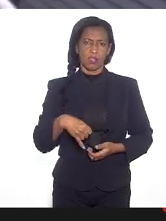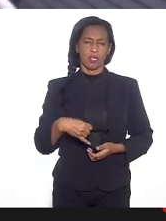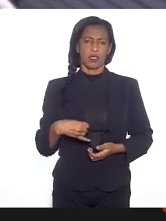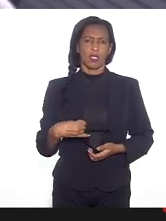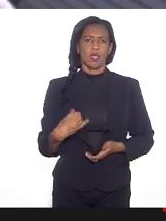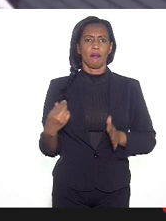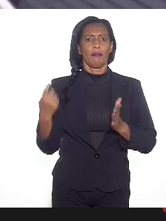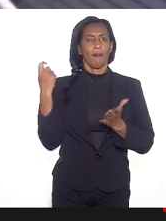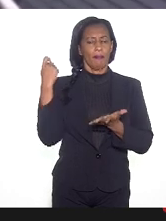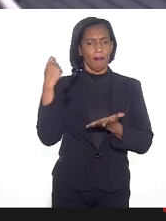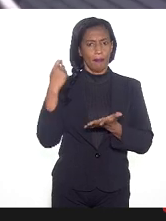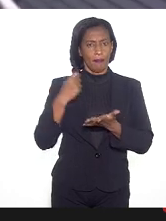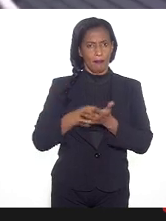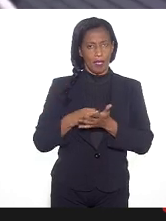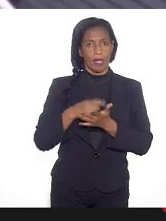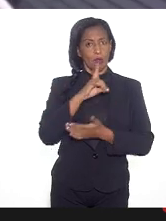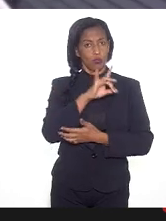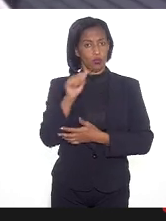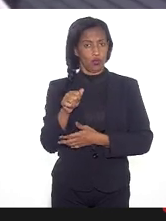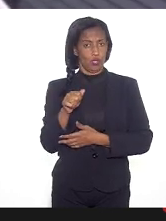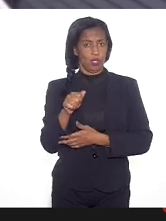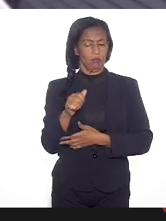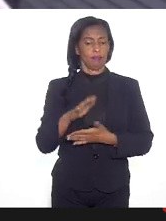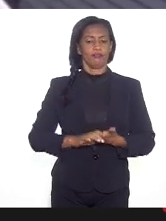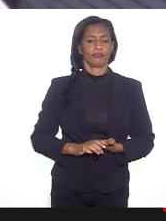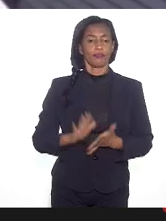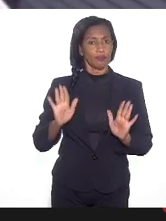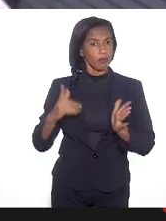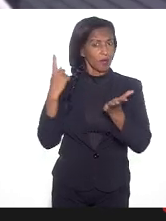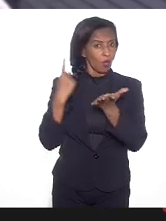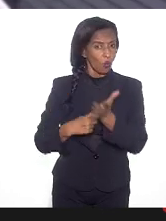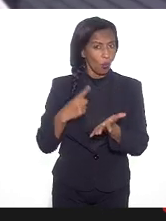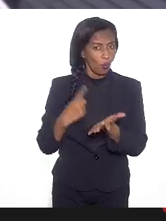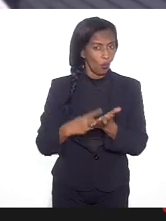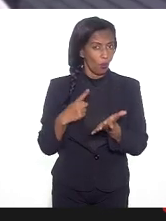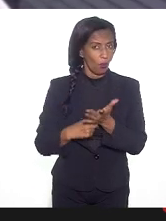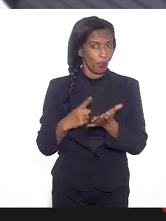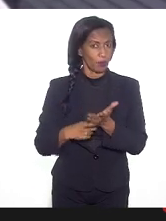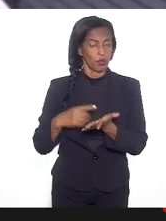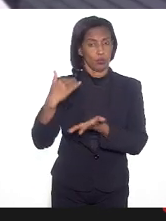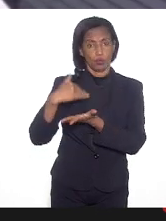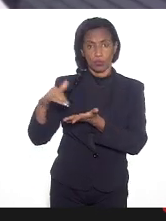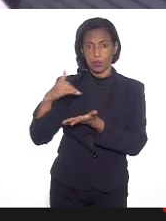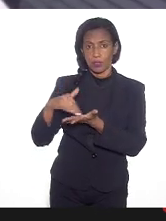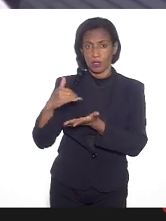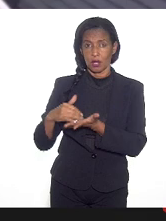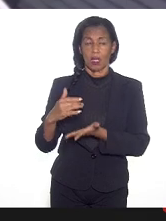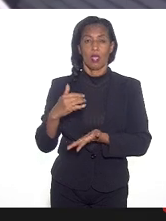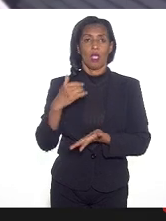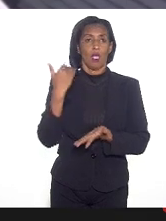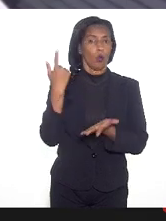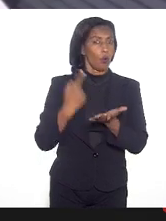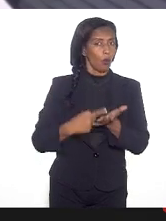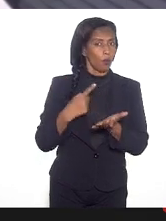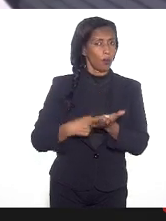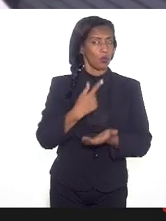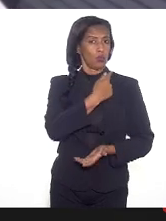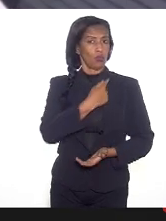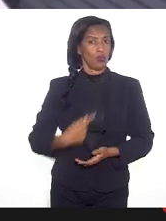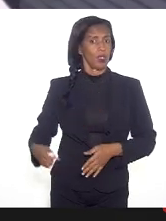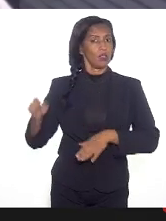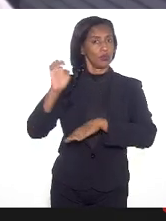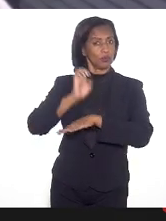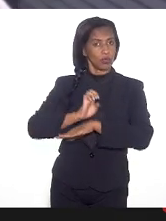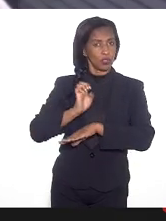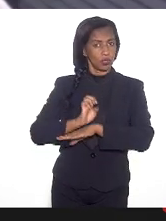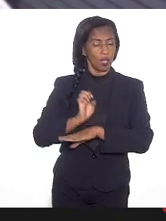uma data. Mas, reafirmo, é um compromisso do secretário, é um compromisso do governador do Estado que isso